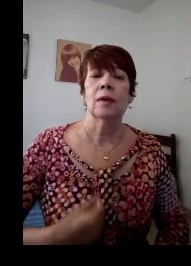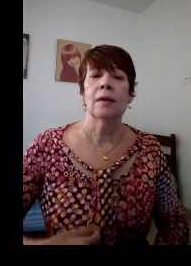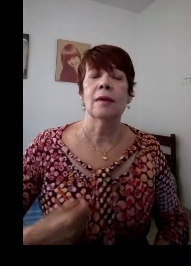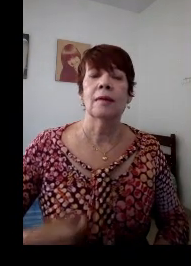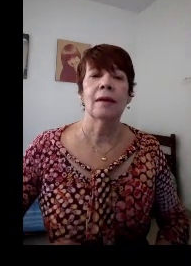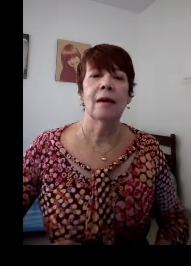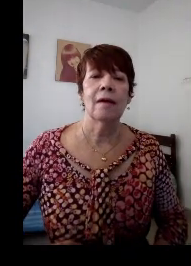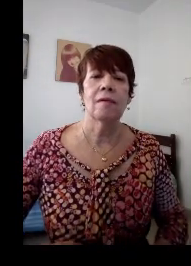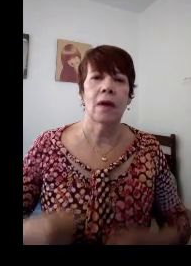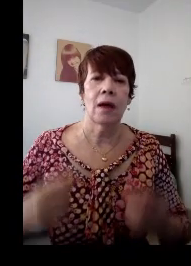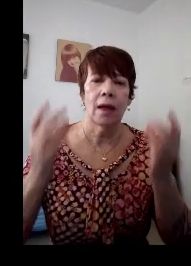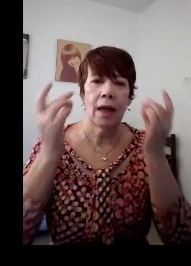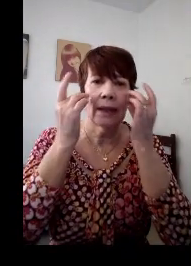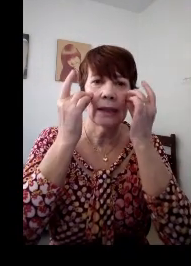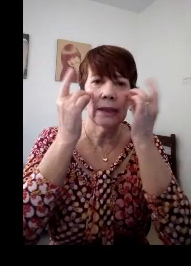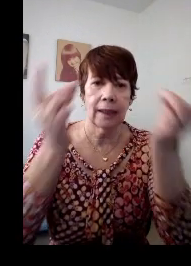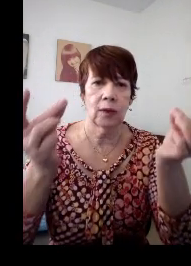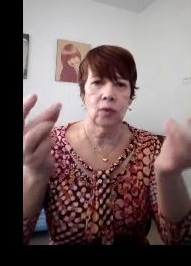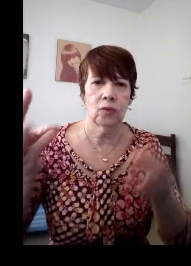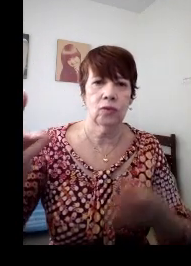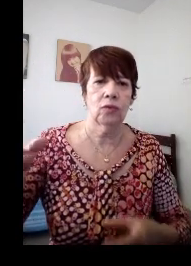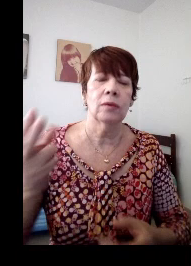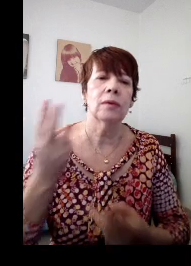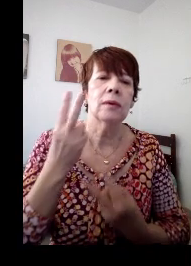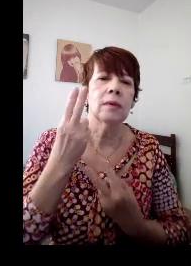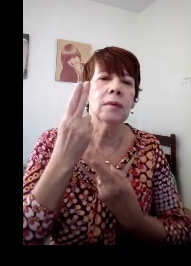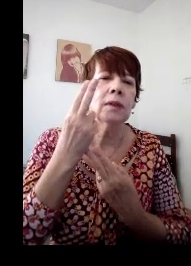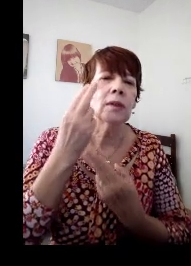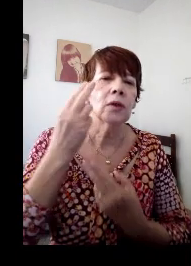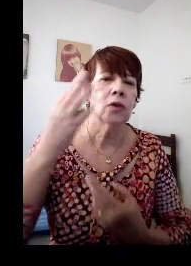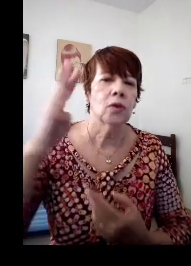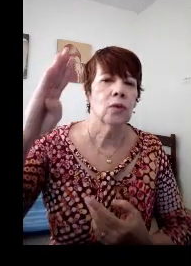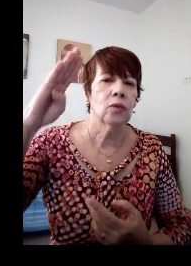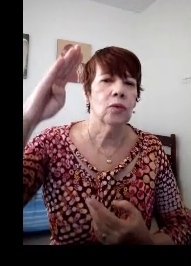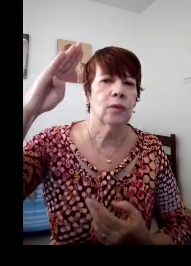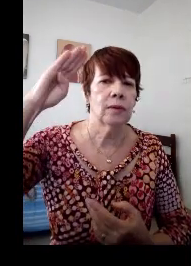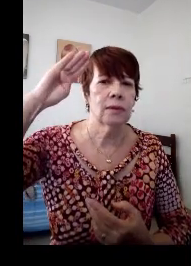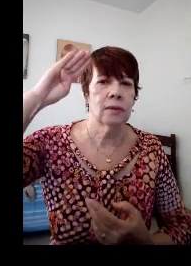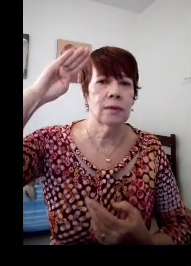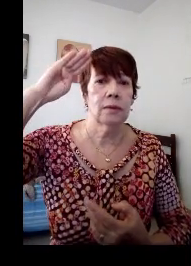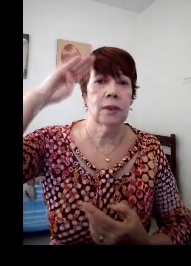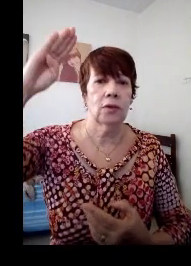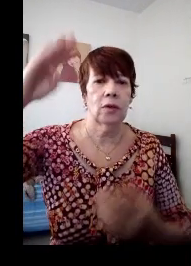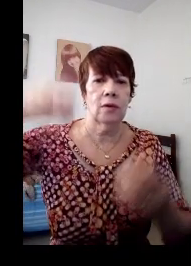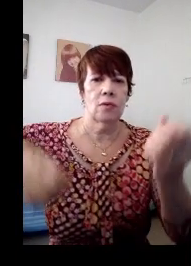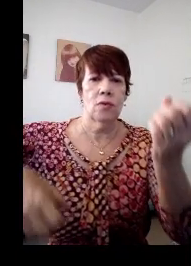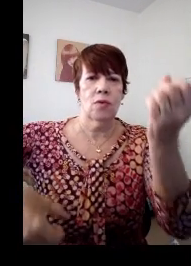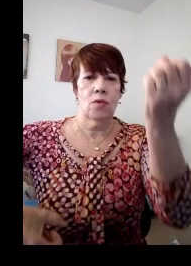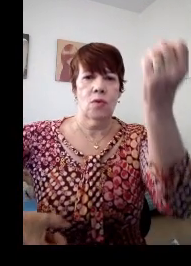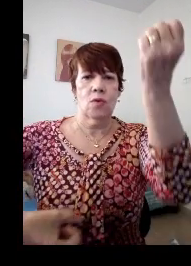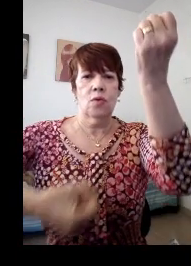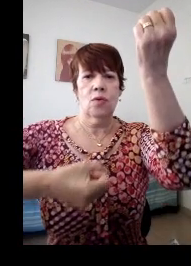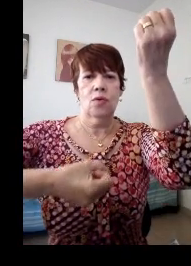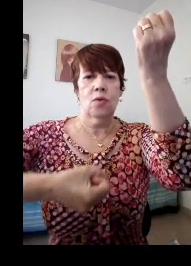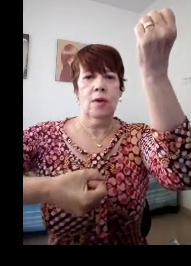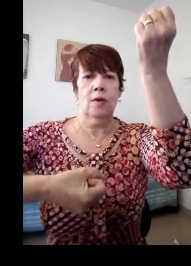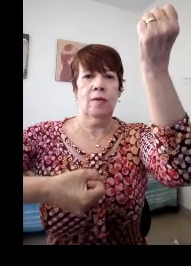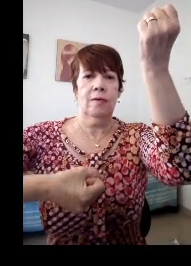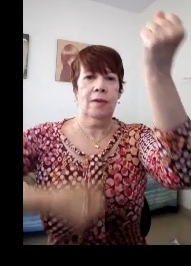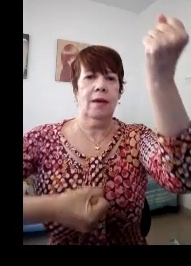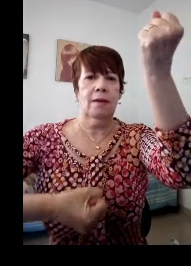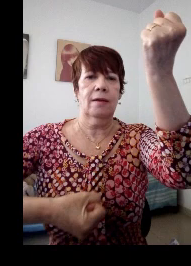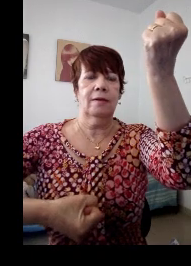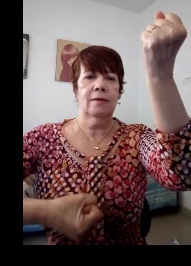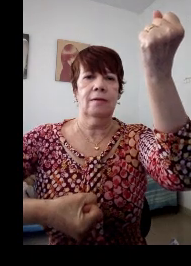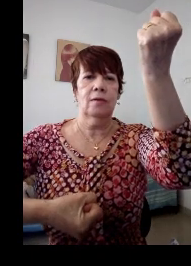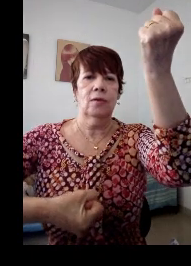José estava atento. Ele estava atento como uma sentinela, um